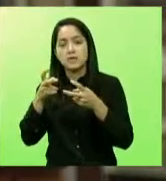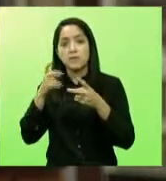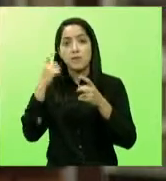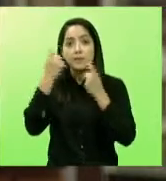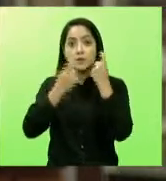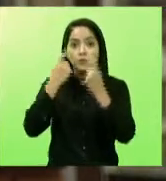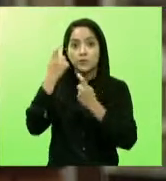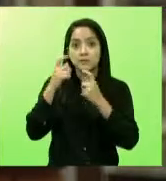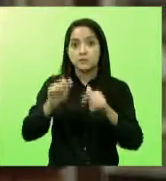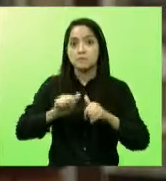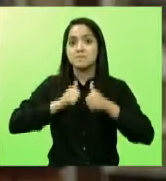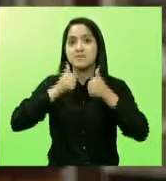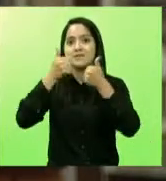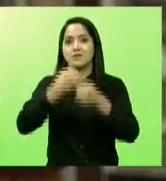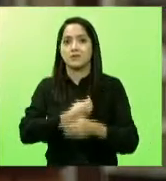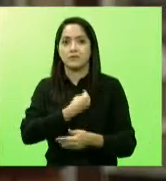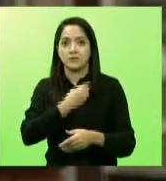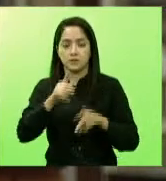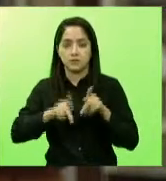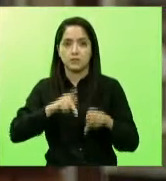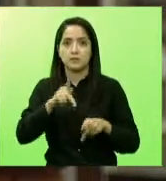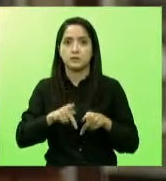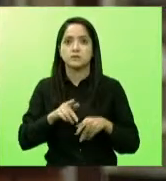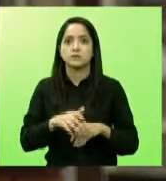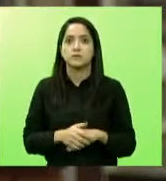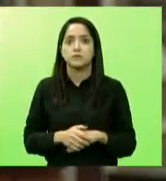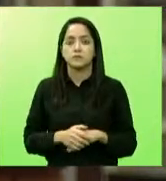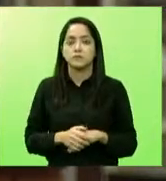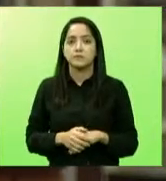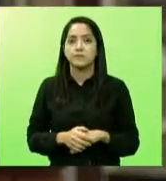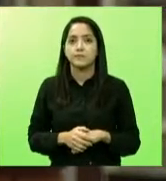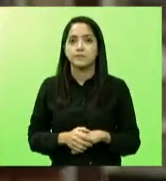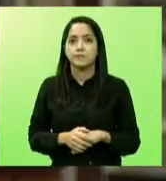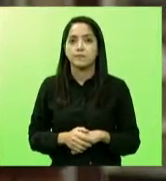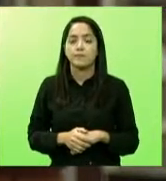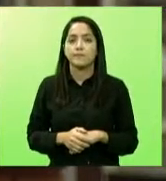única em melhorar a vida do catarinense. Nenhuma outra.